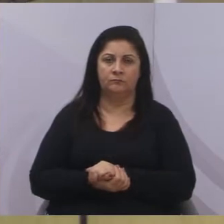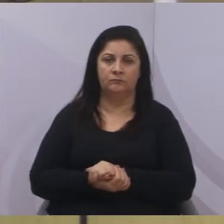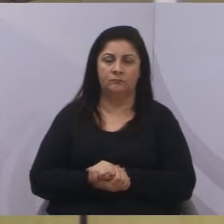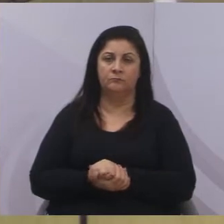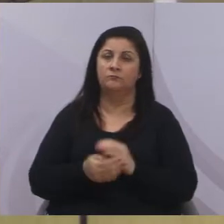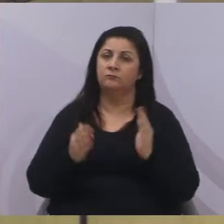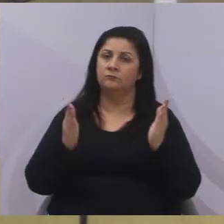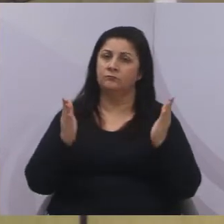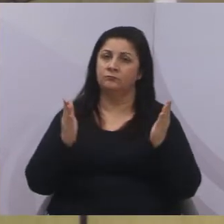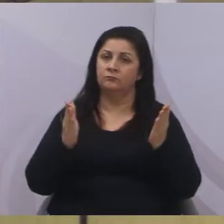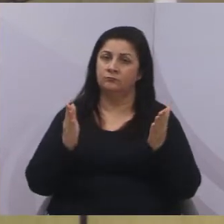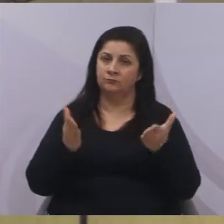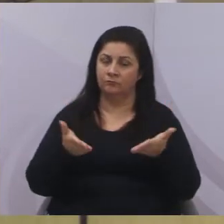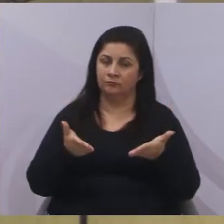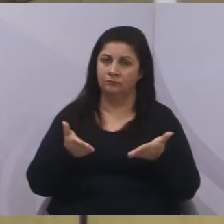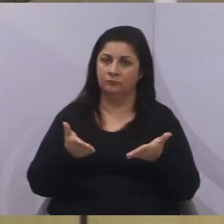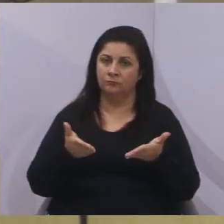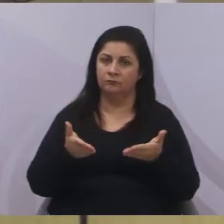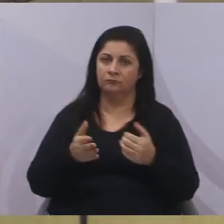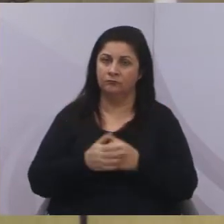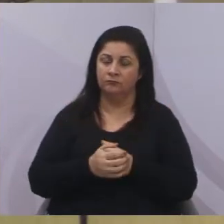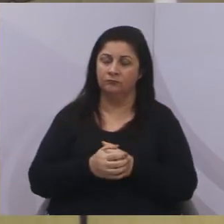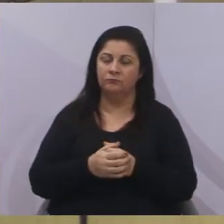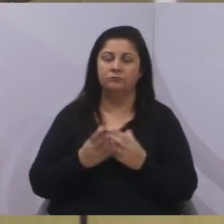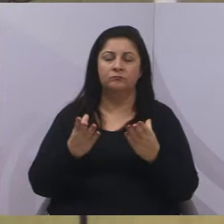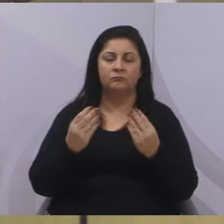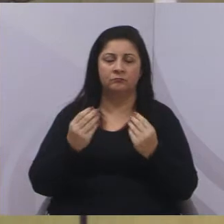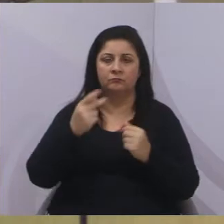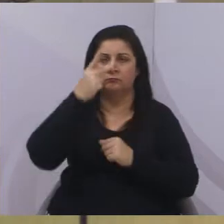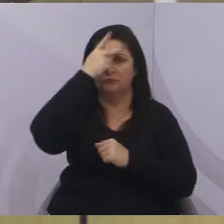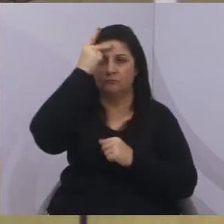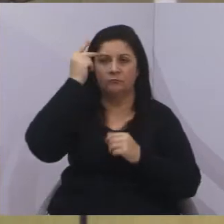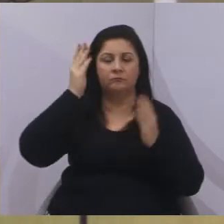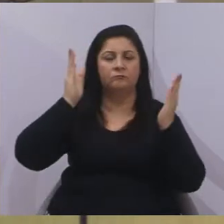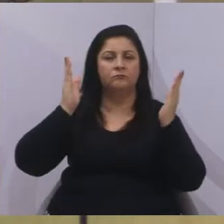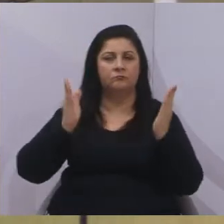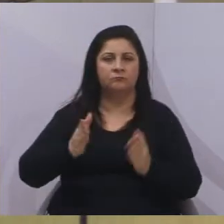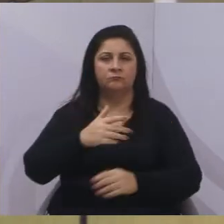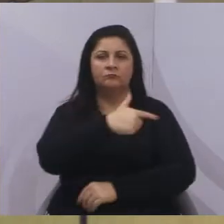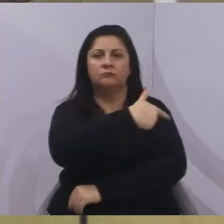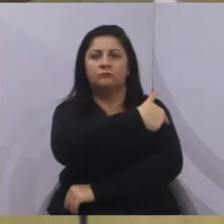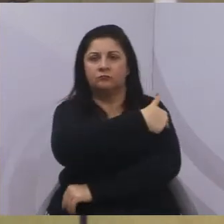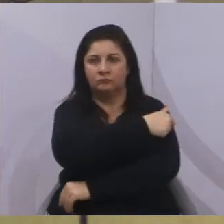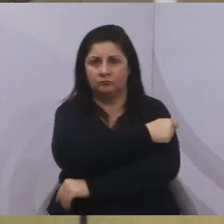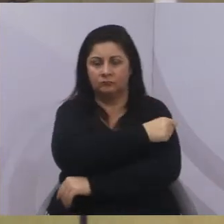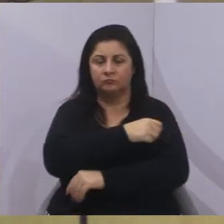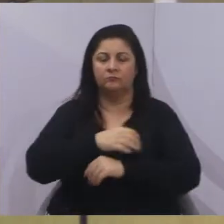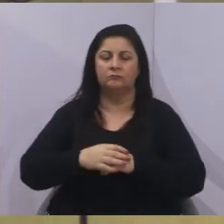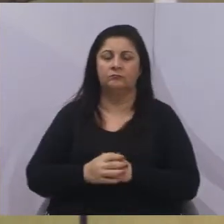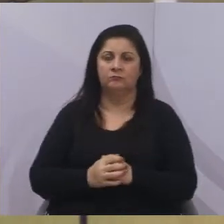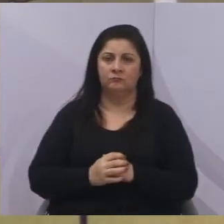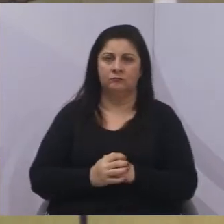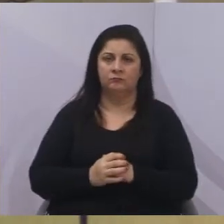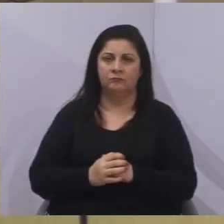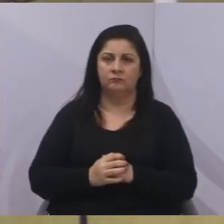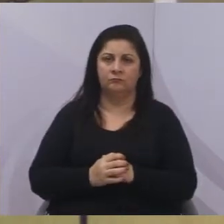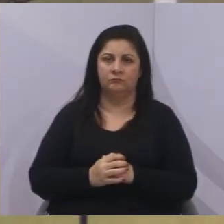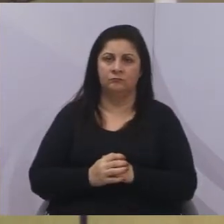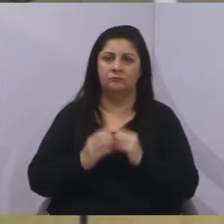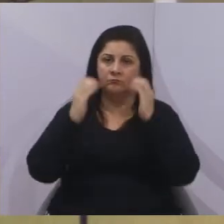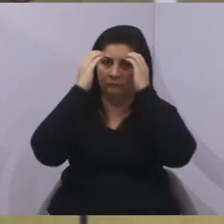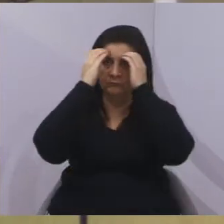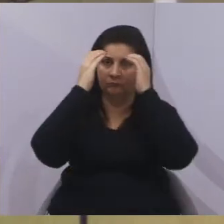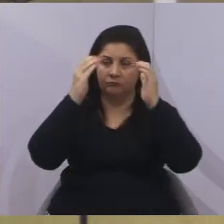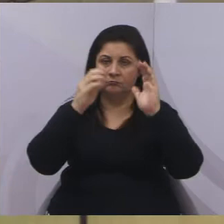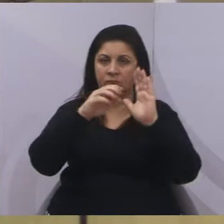Hoje a gente está com boa parte da população vacinada, estamos seguindo com o esquema de vacinação